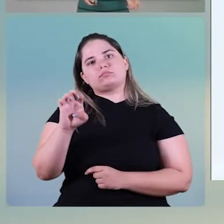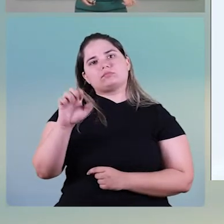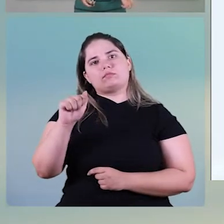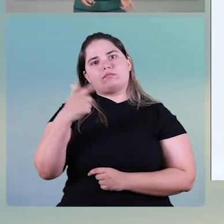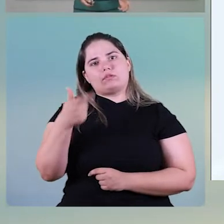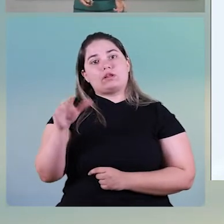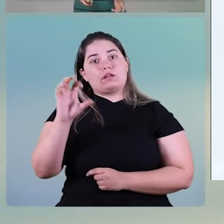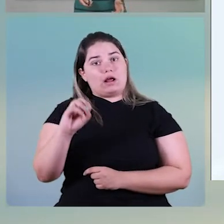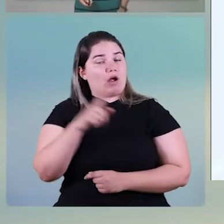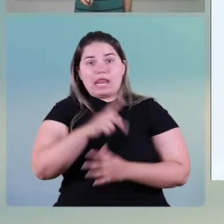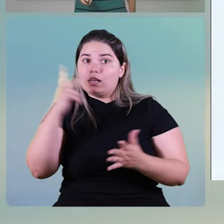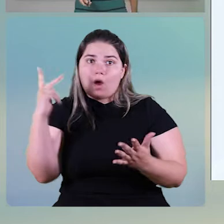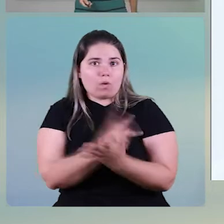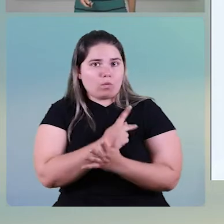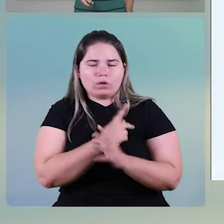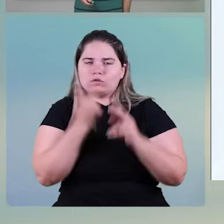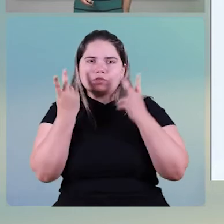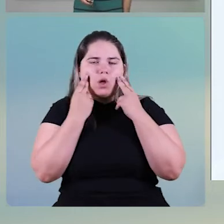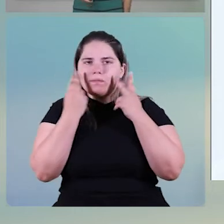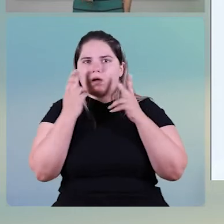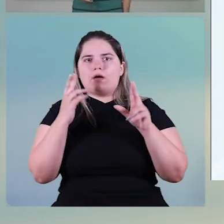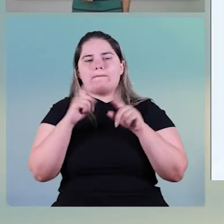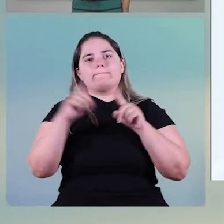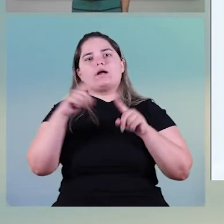corpo diferente, né?